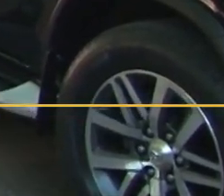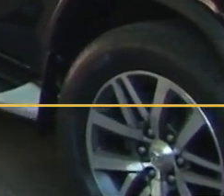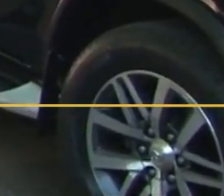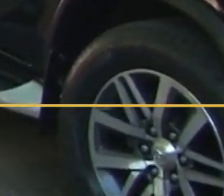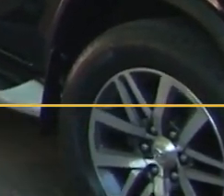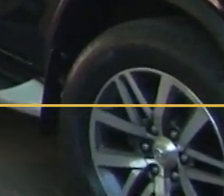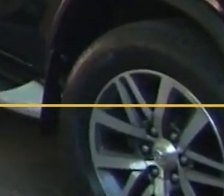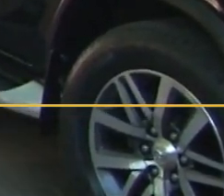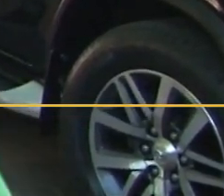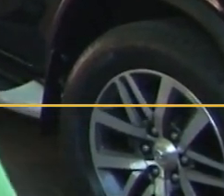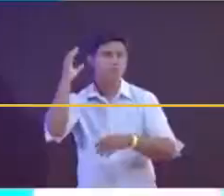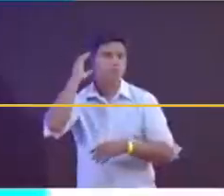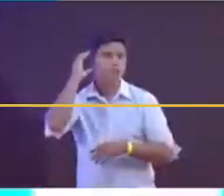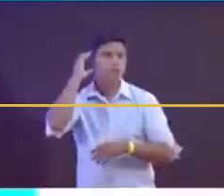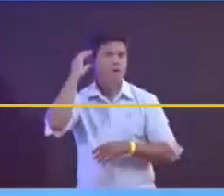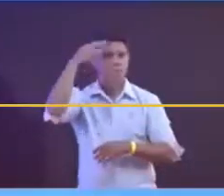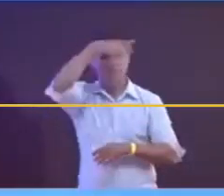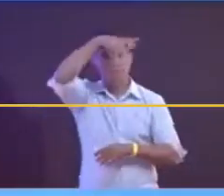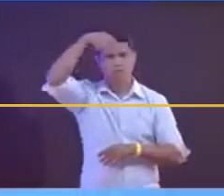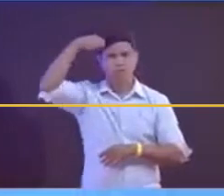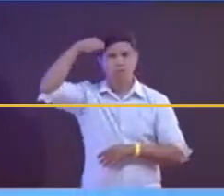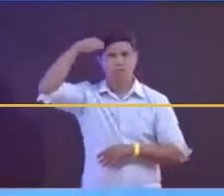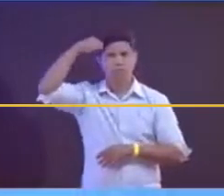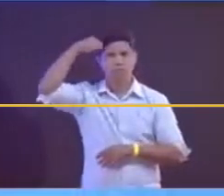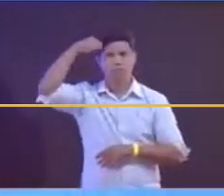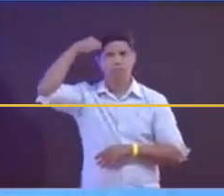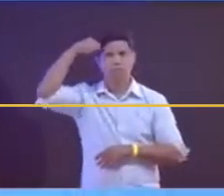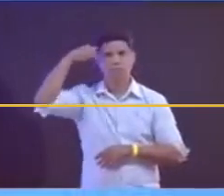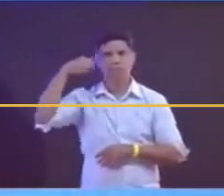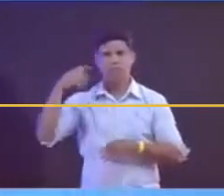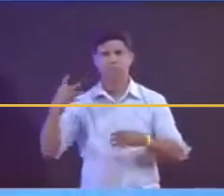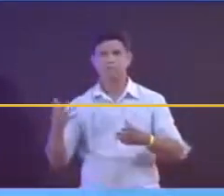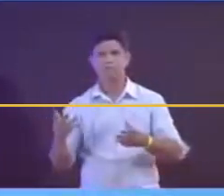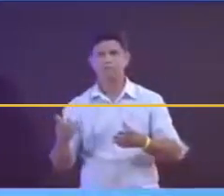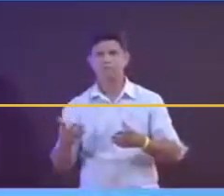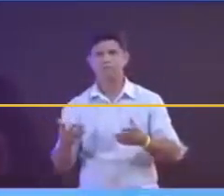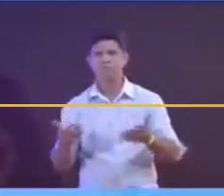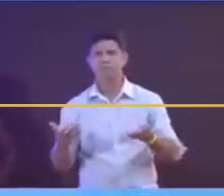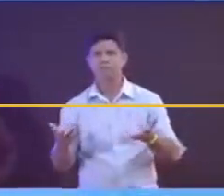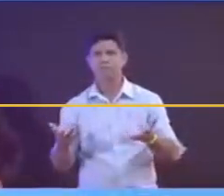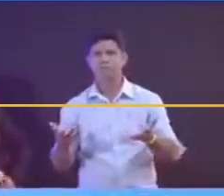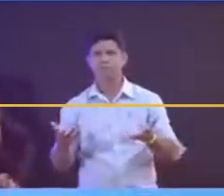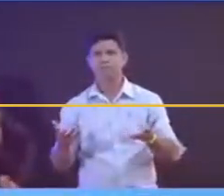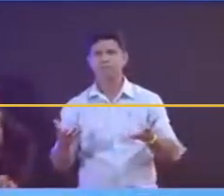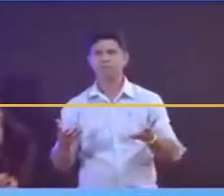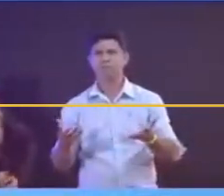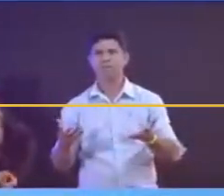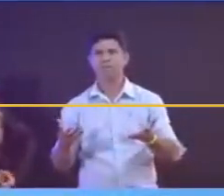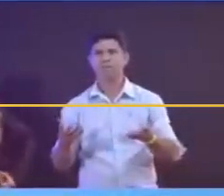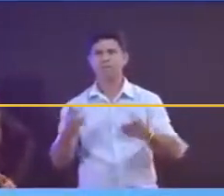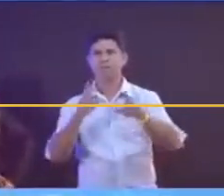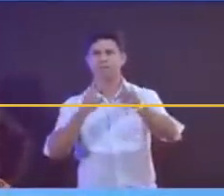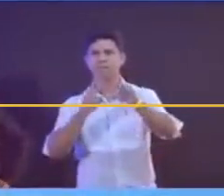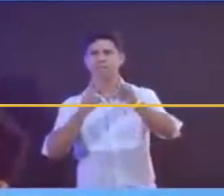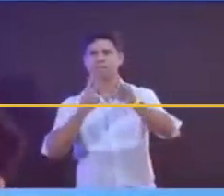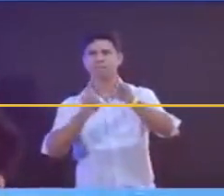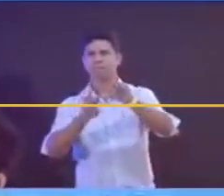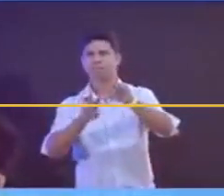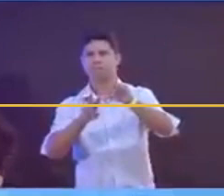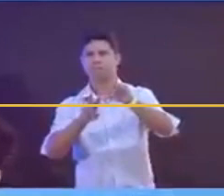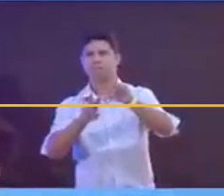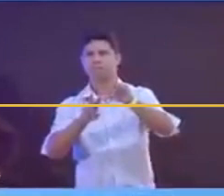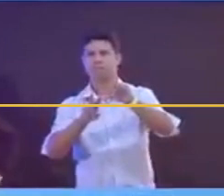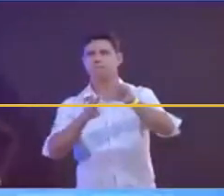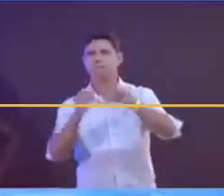65,8% dos votos válidos aqui em Mato Grosso. Durante o evento, Michele Bolsonaro falou por chamada de vídeo com o ex-presidente Jair